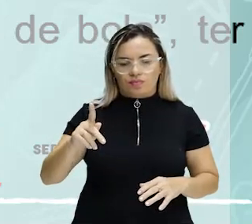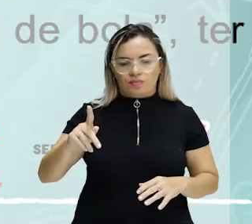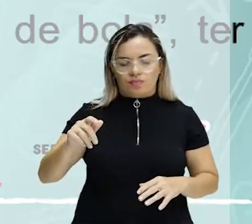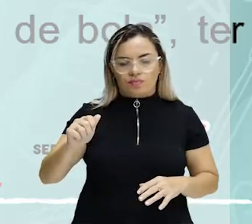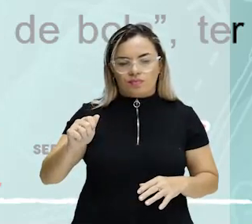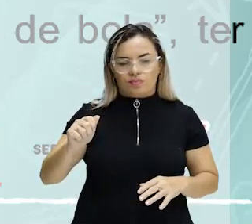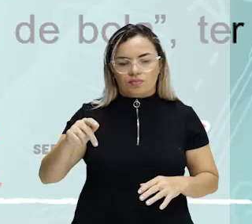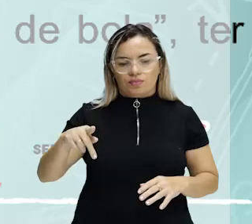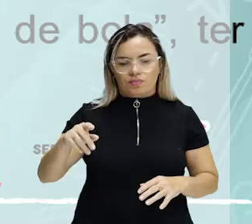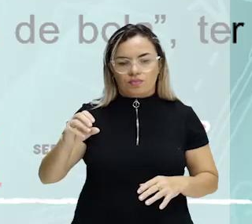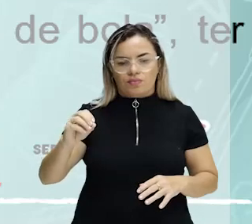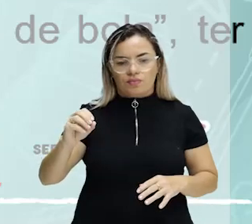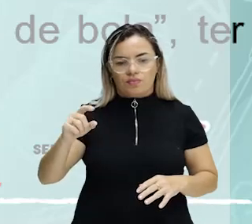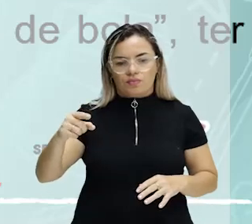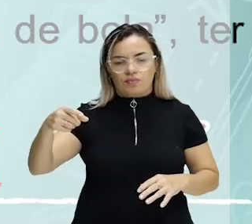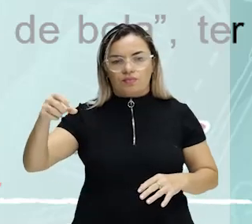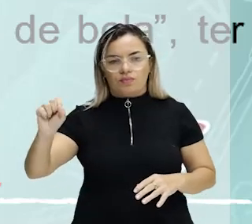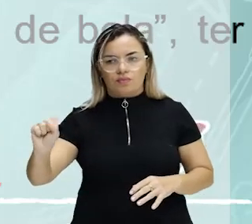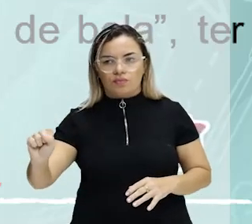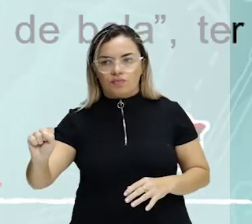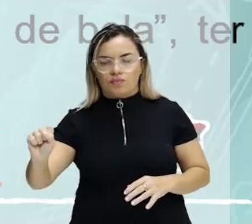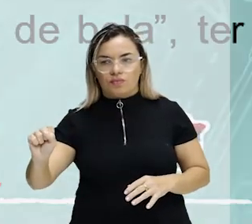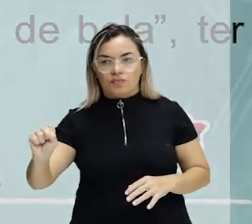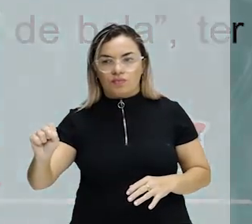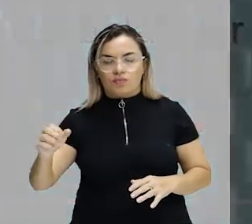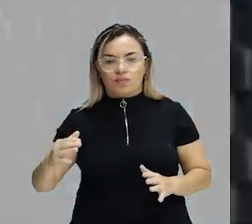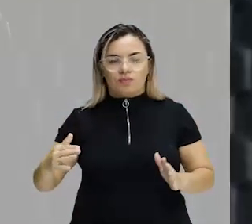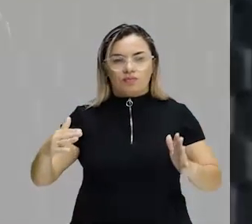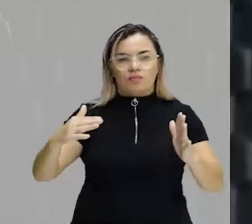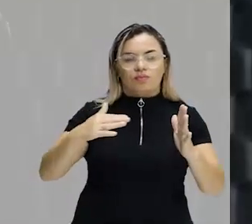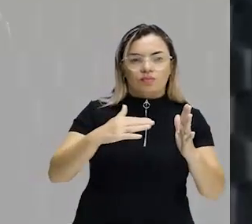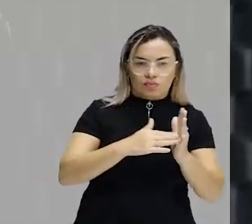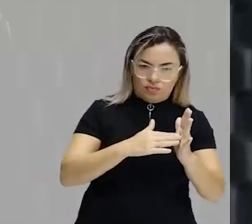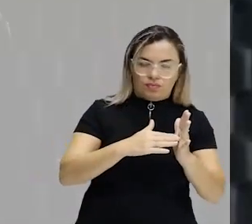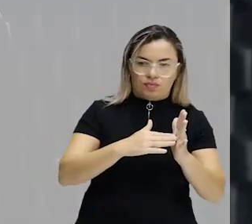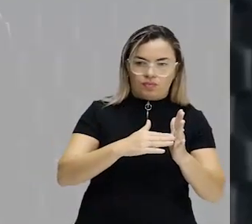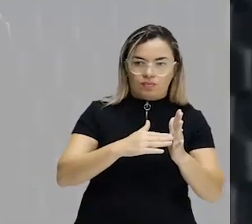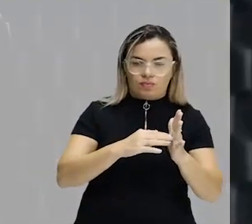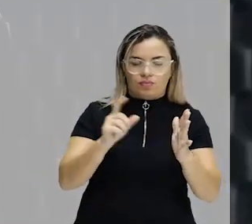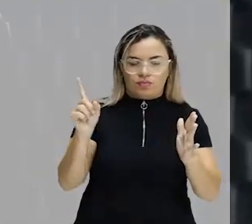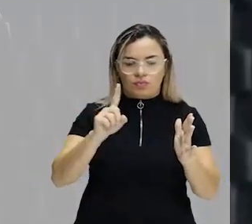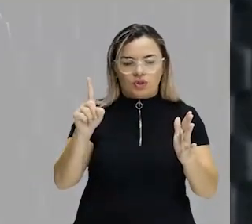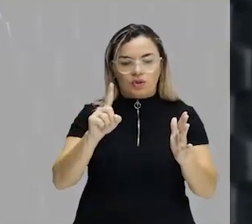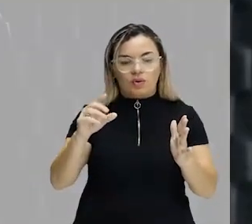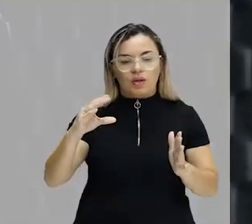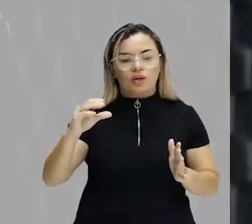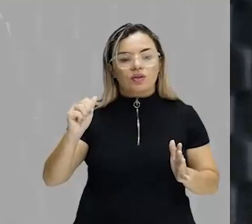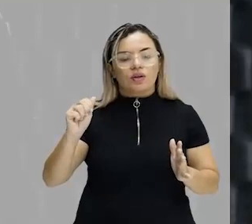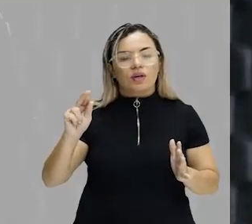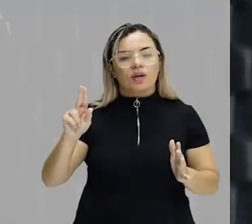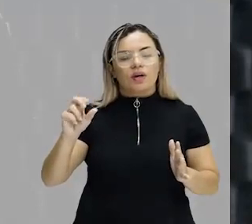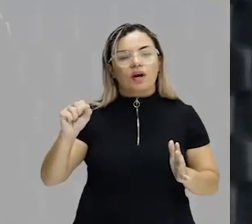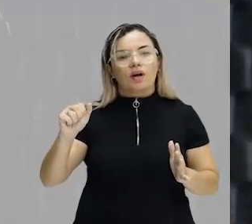tá? Após, ó, até, após, não é de causa, não.